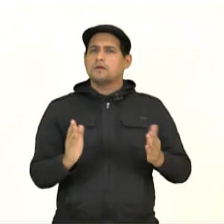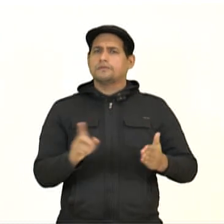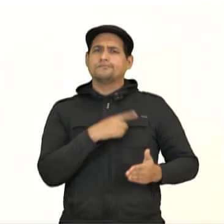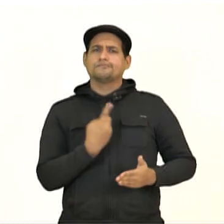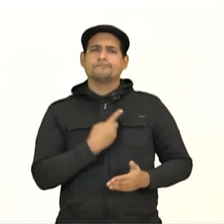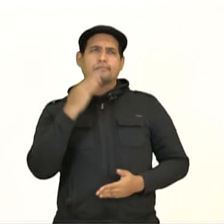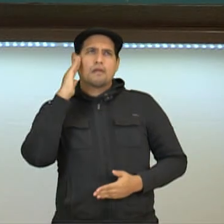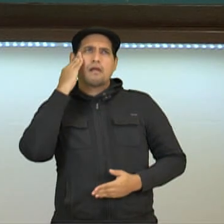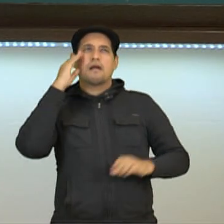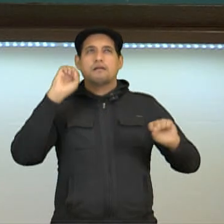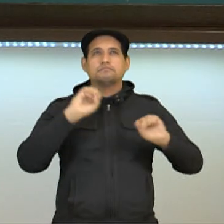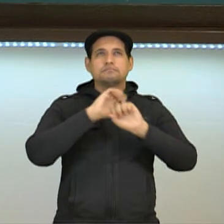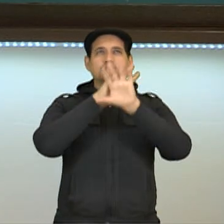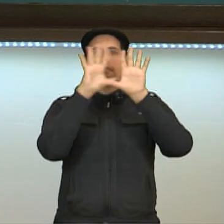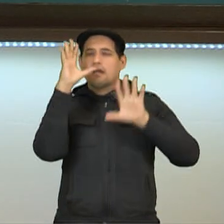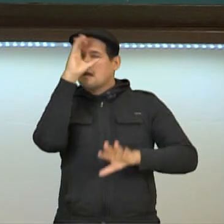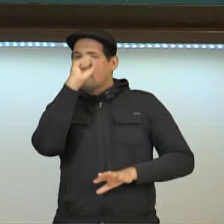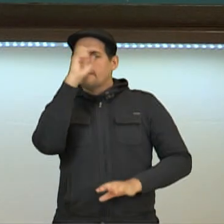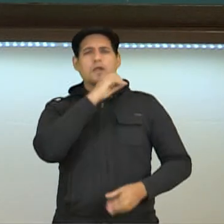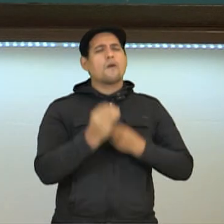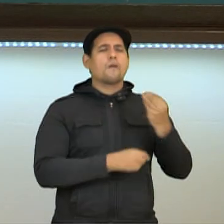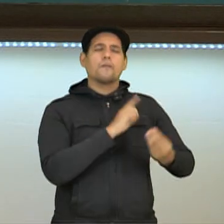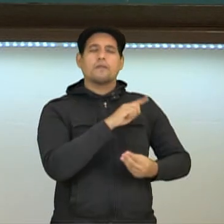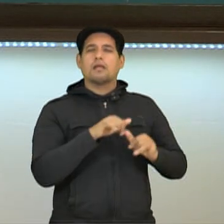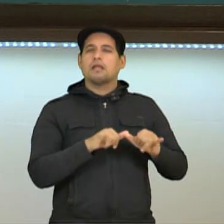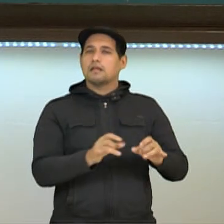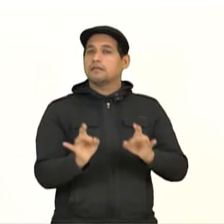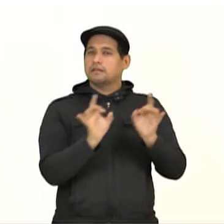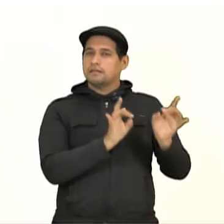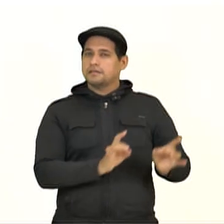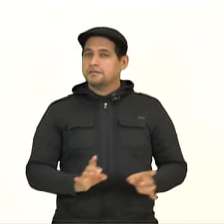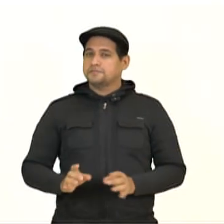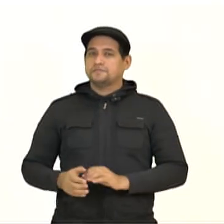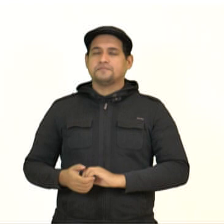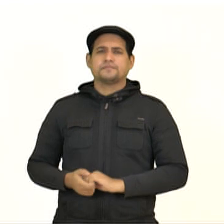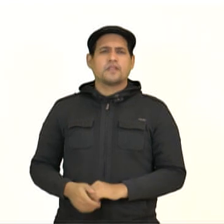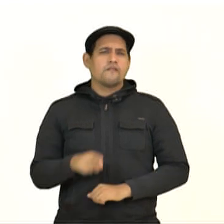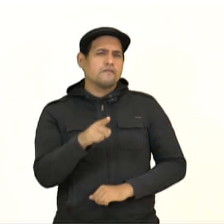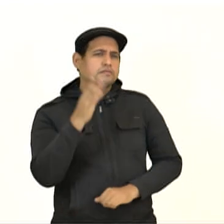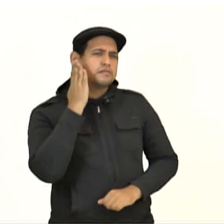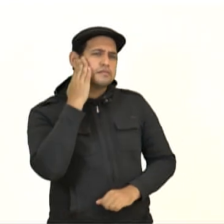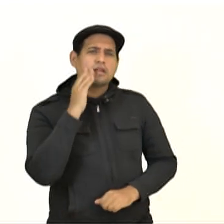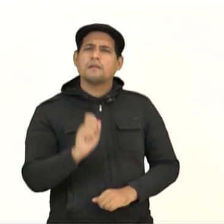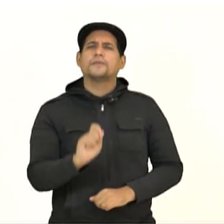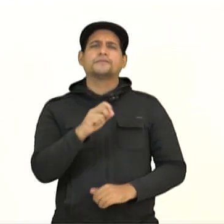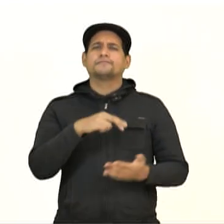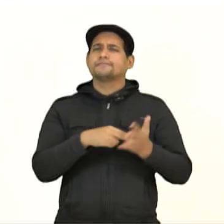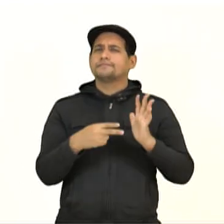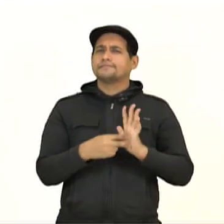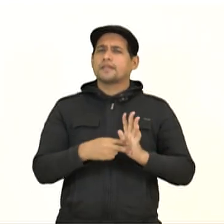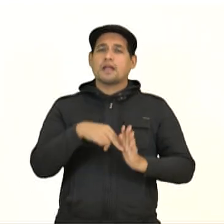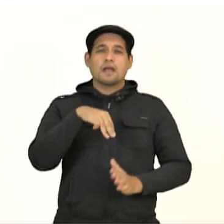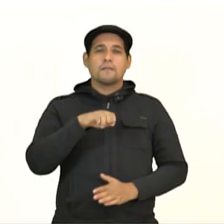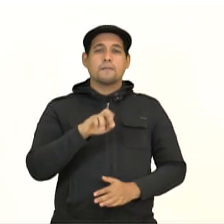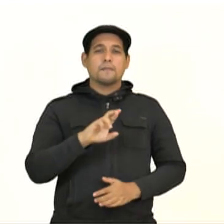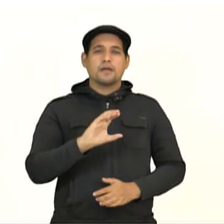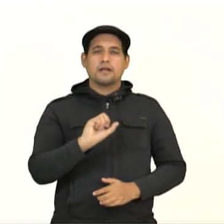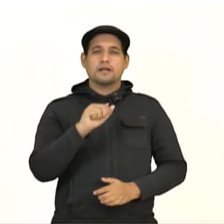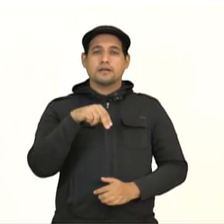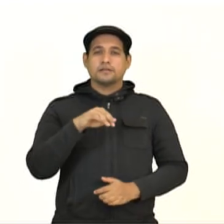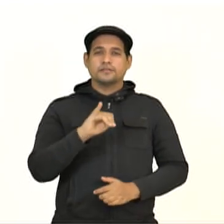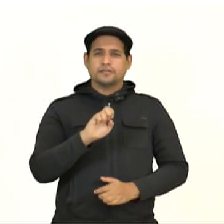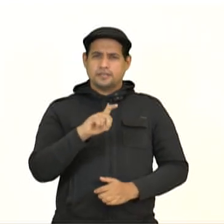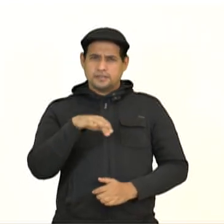entender como funcionava o mercantilismo, tá? Você sabe o que foi o mercantilismo? Você